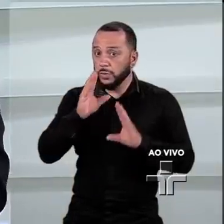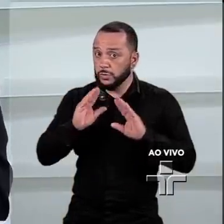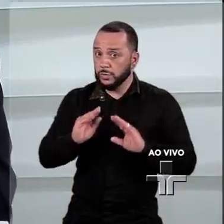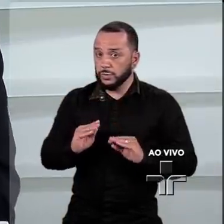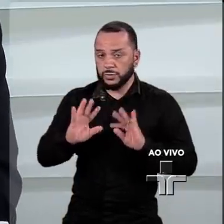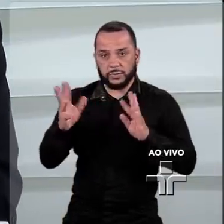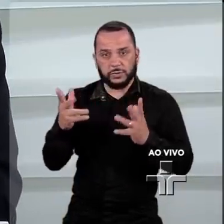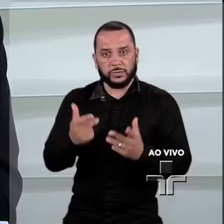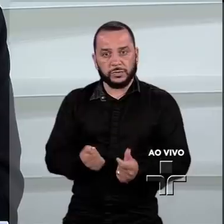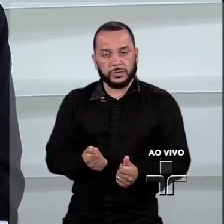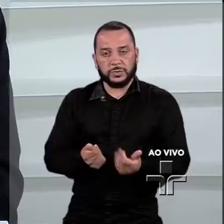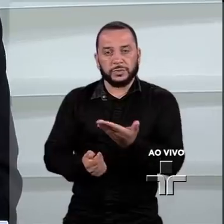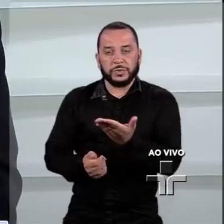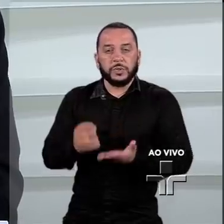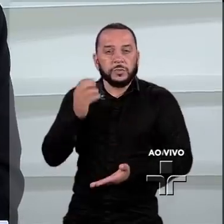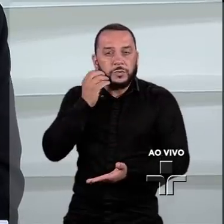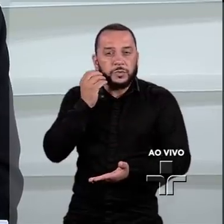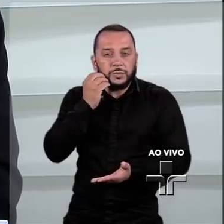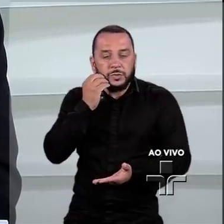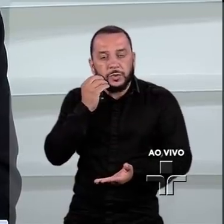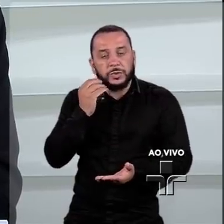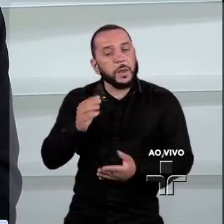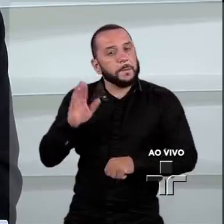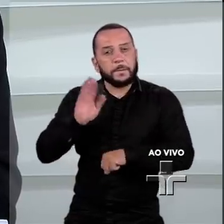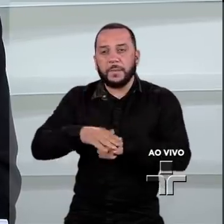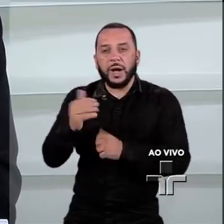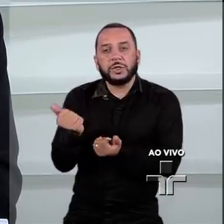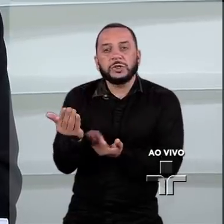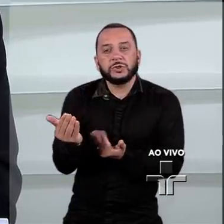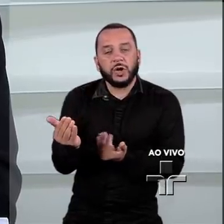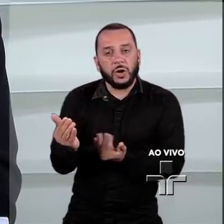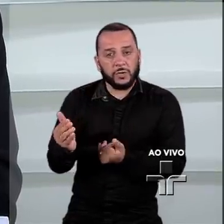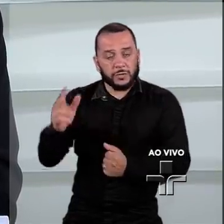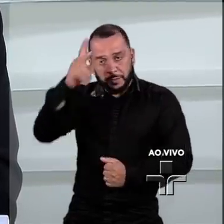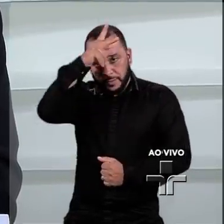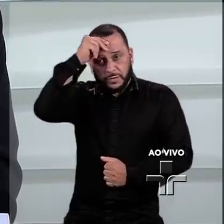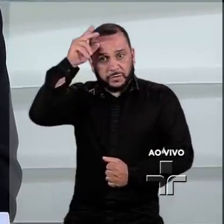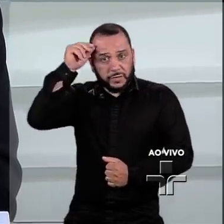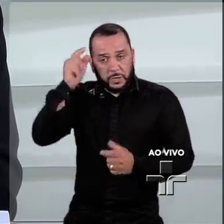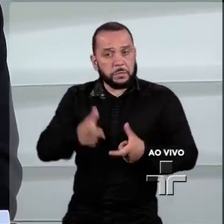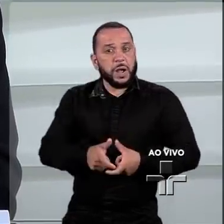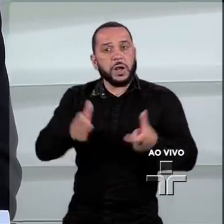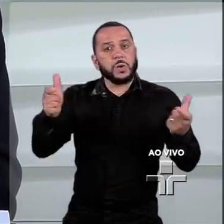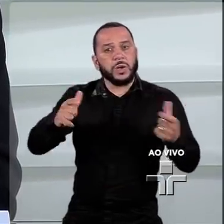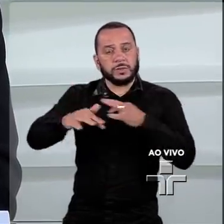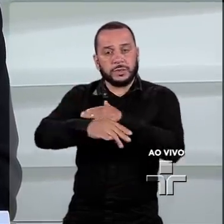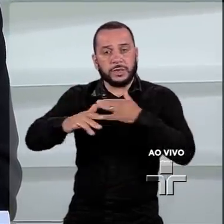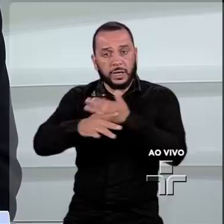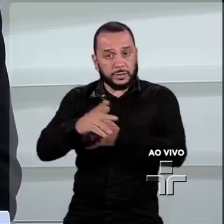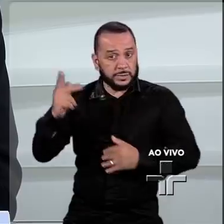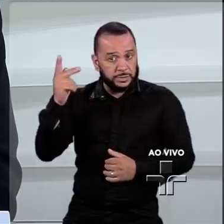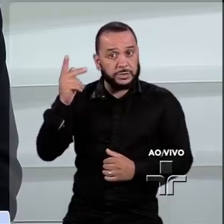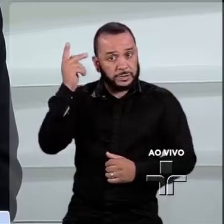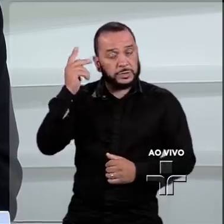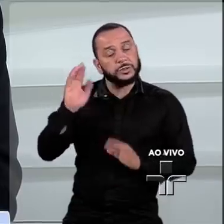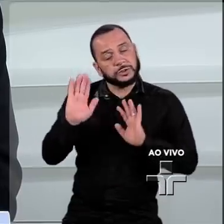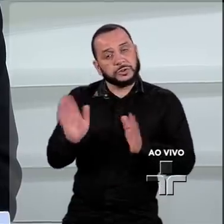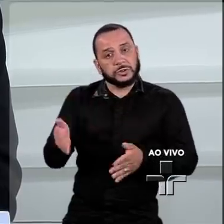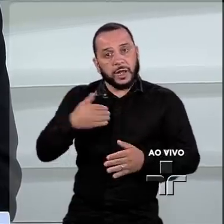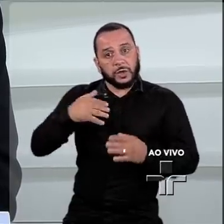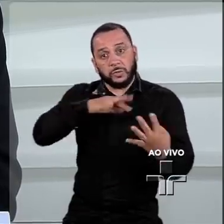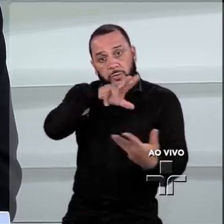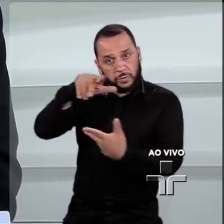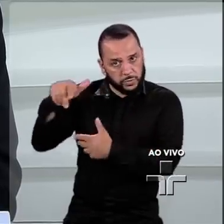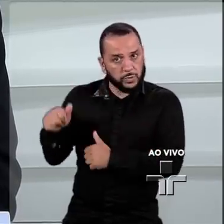é o mais jovem prefeito da maior cidade do planeta abaixo da linha do Equador. Uma